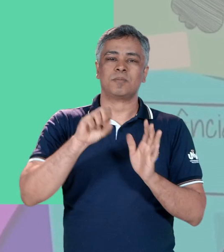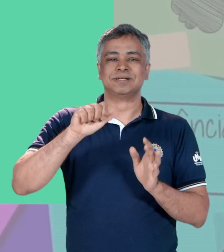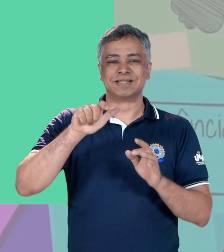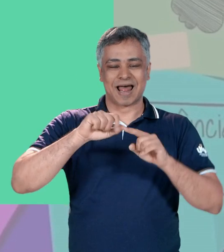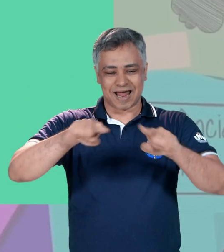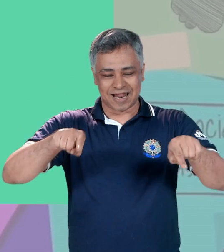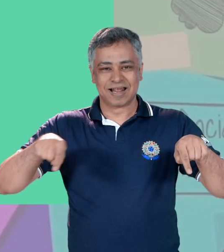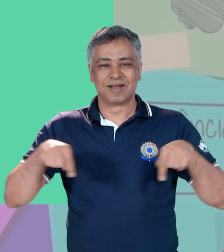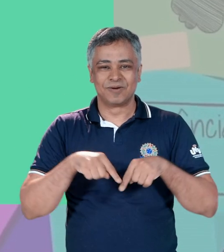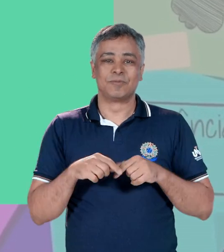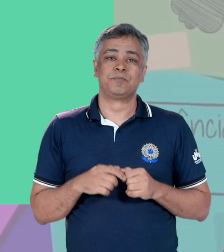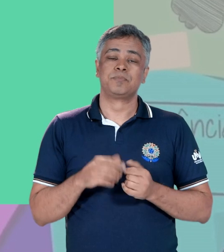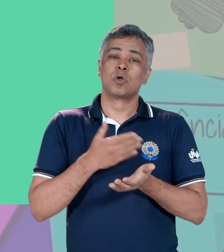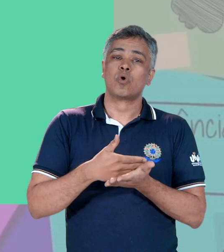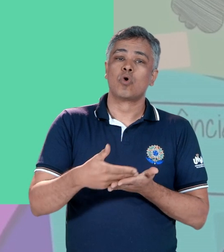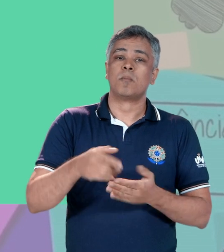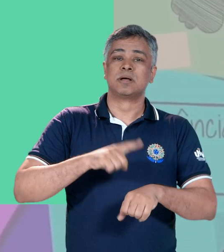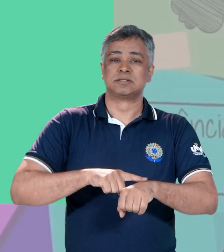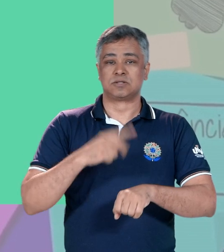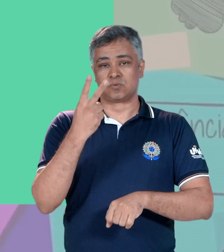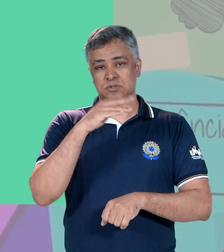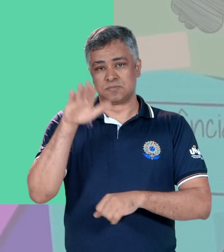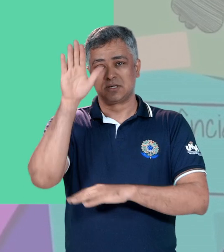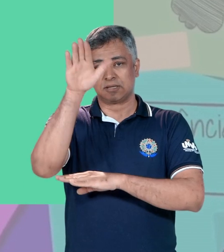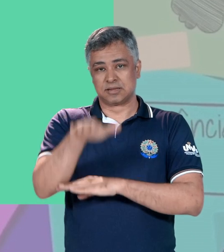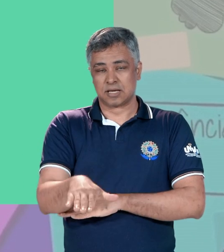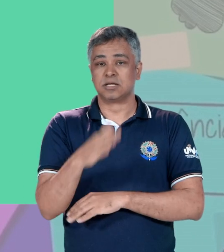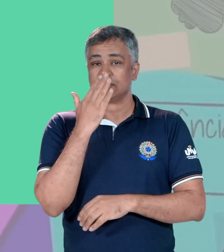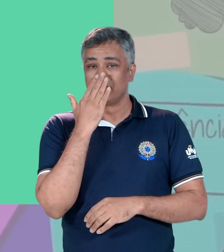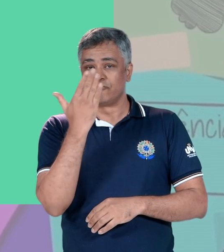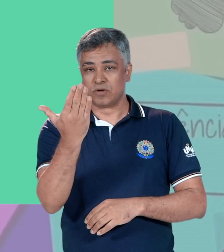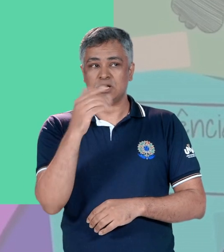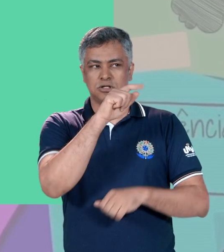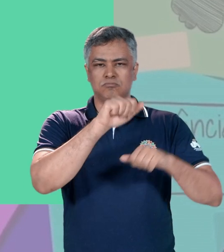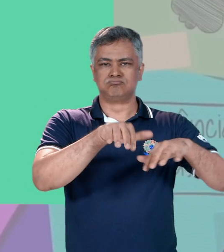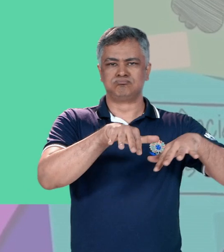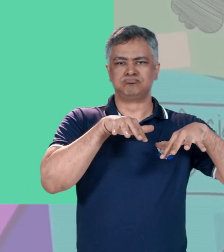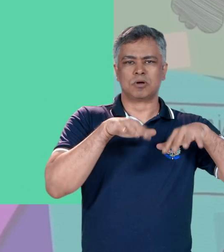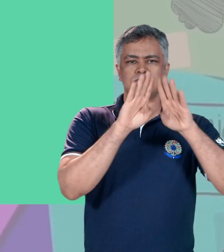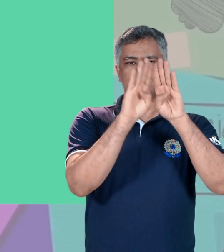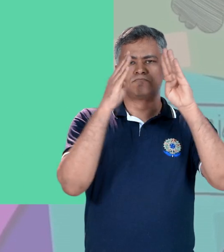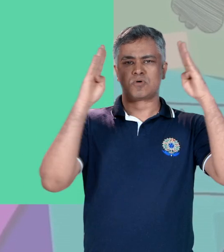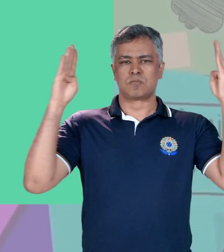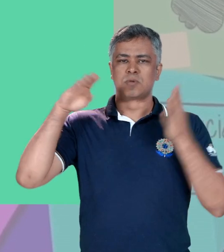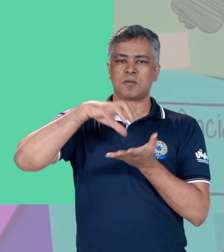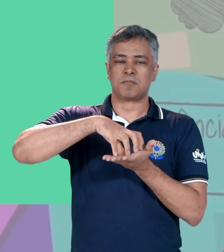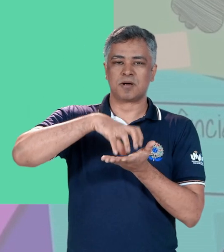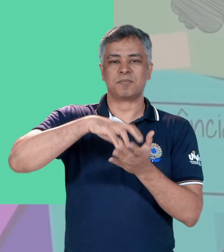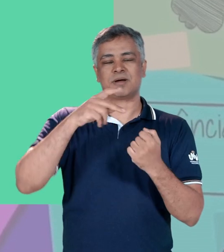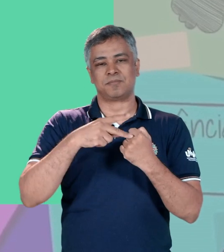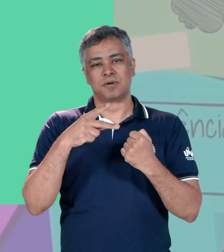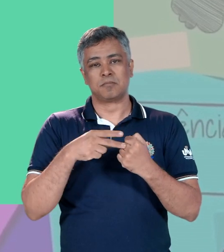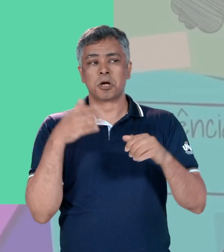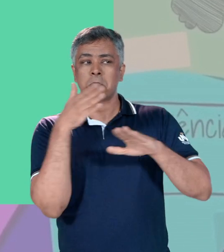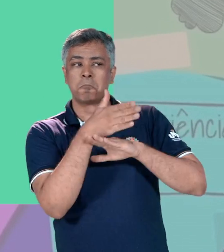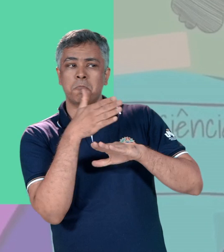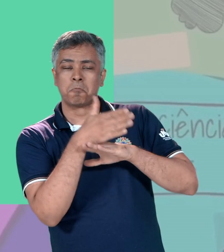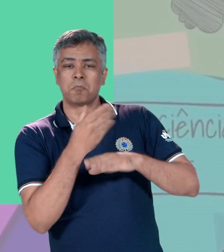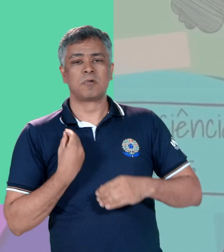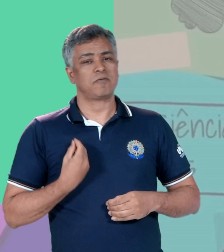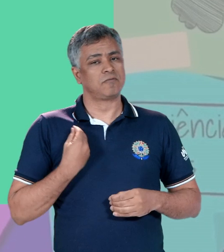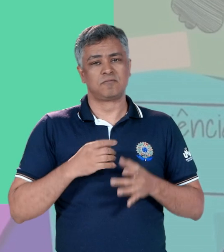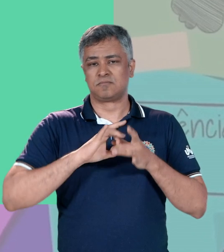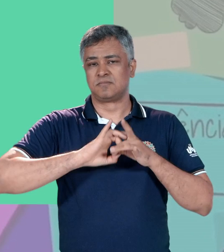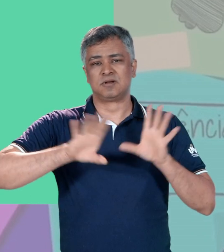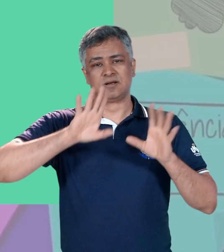salão. As aulas começam às 14h30, em frente ao auditório da Biblioteca do Campus Sede, em Petrolina. A participação